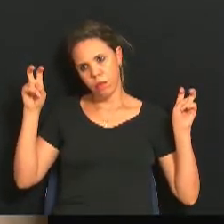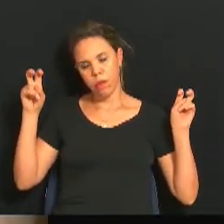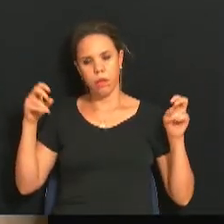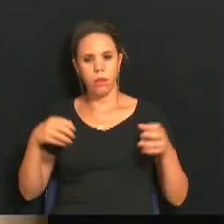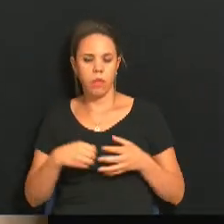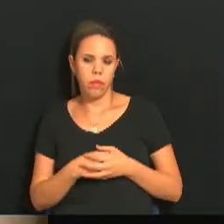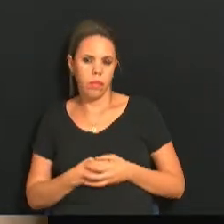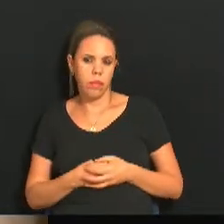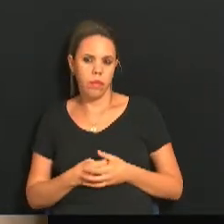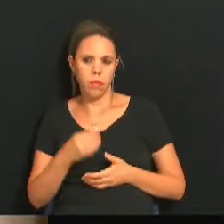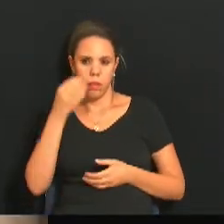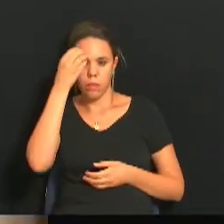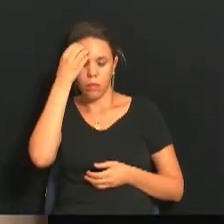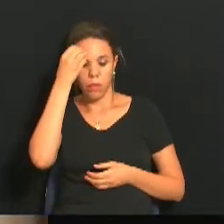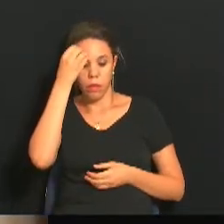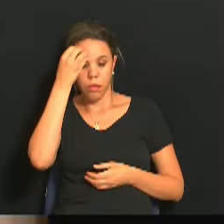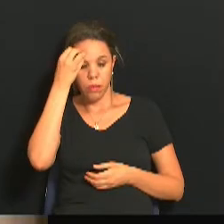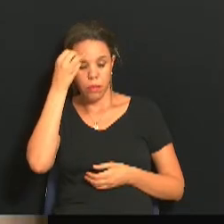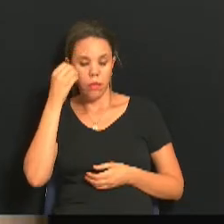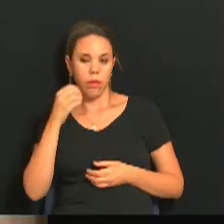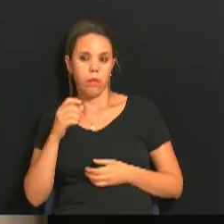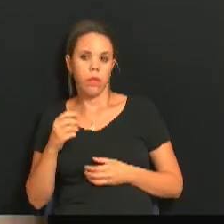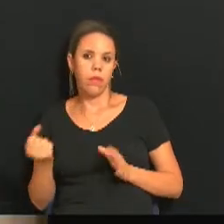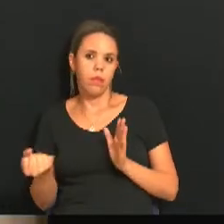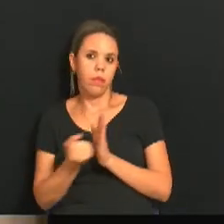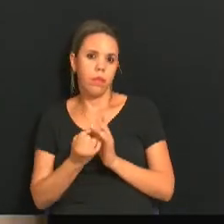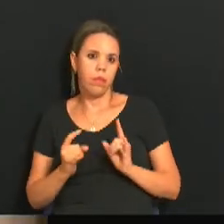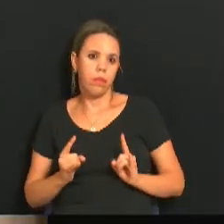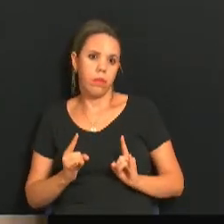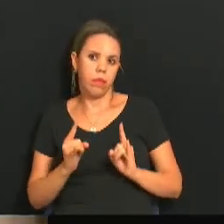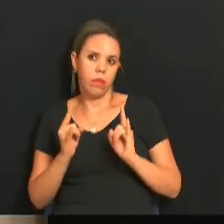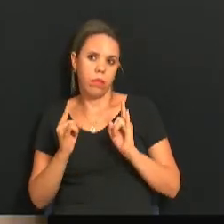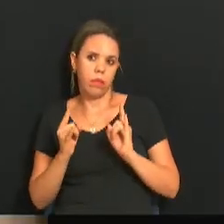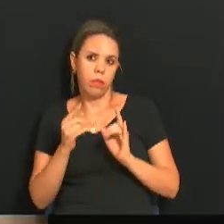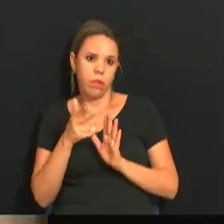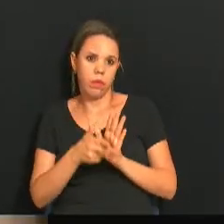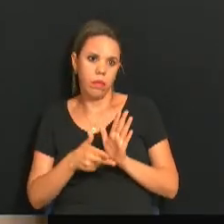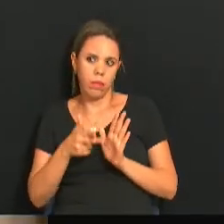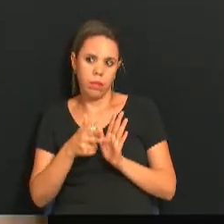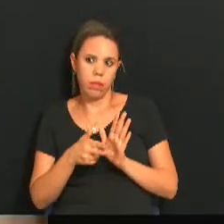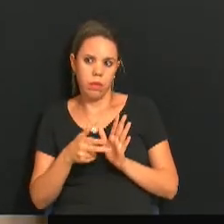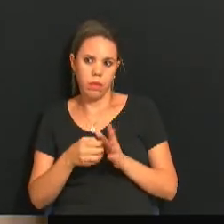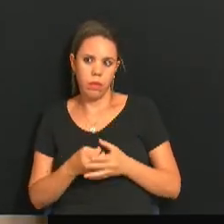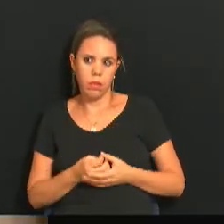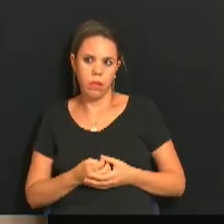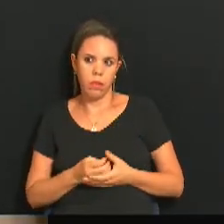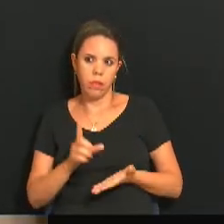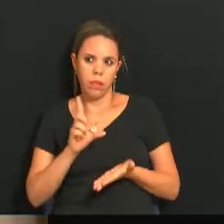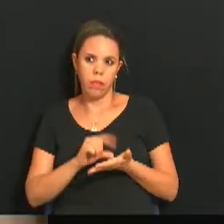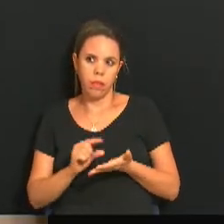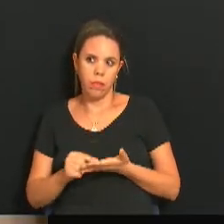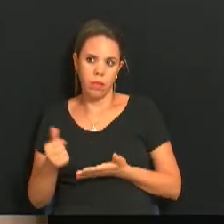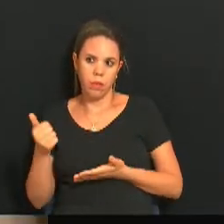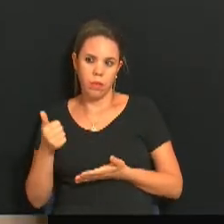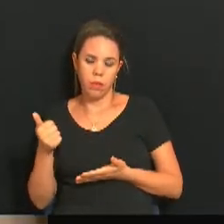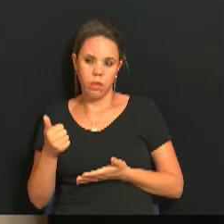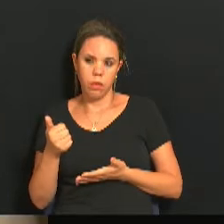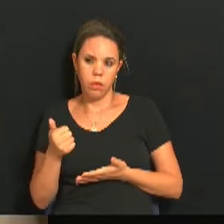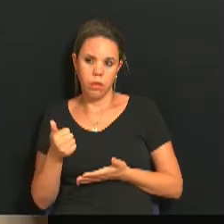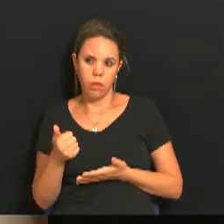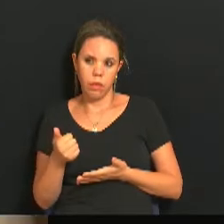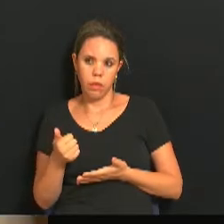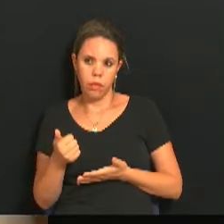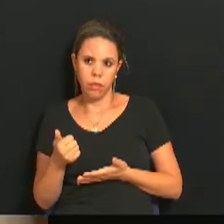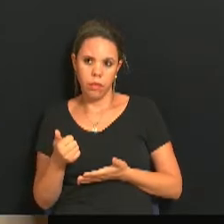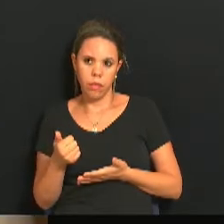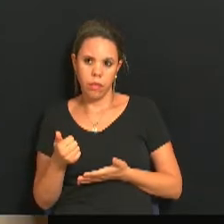essa questão do tombamento ali da área do complexo Ferroviário artigo o e